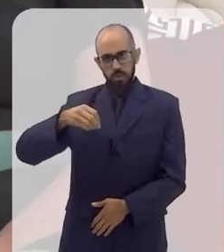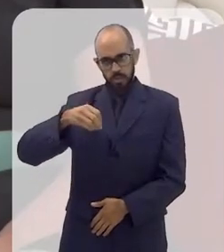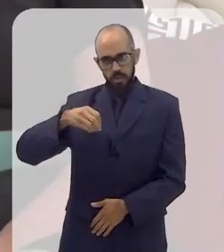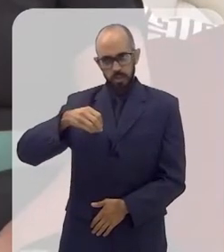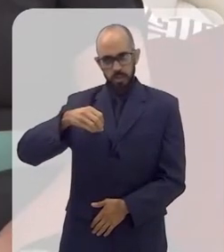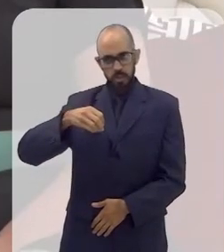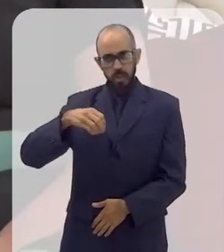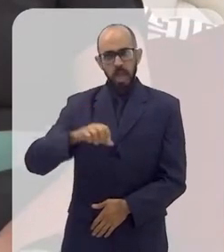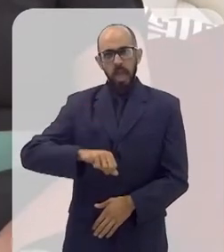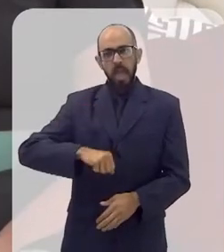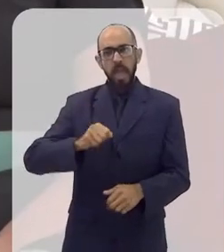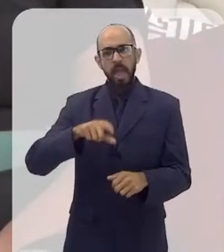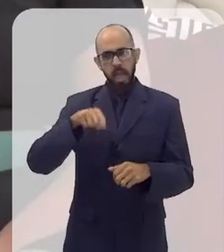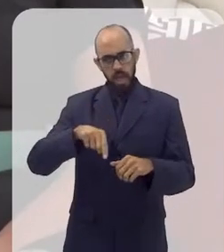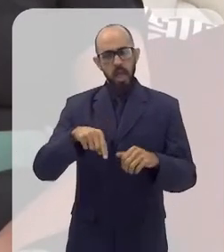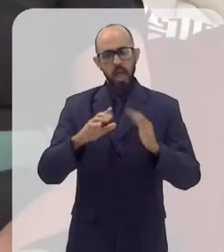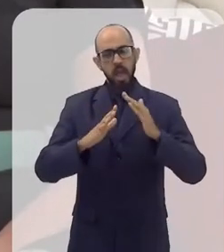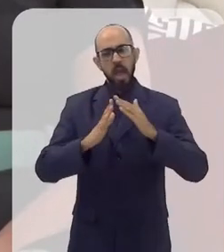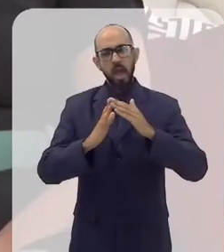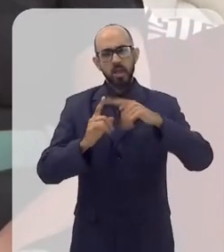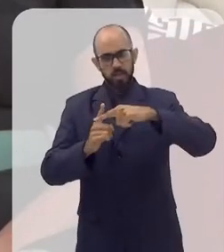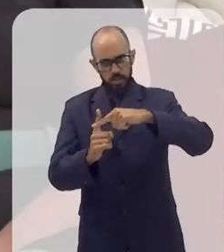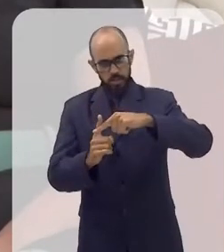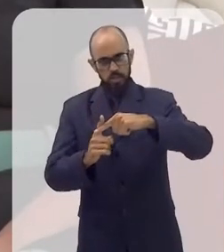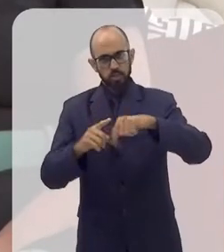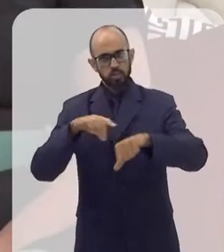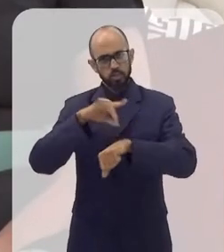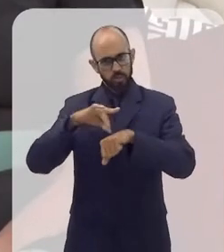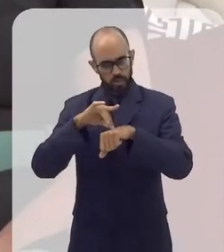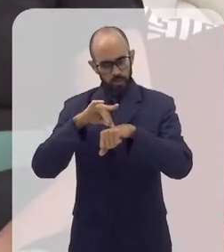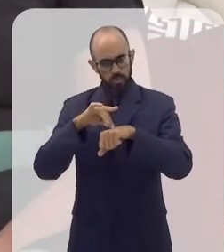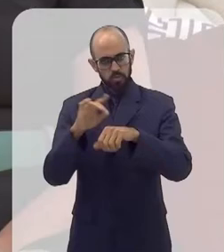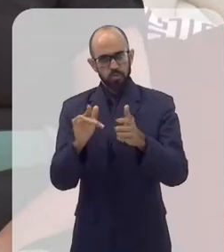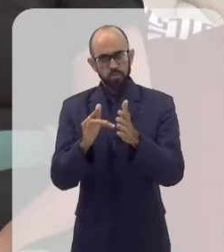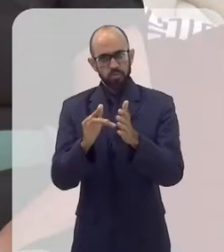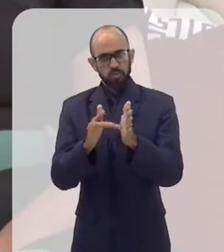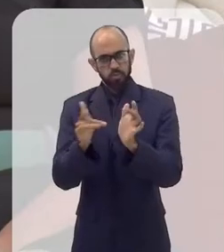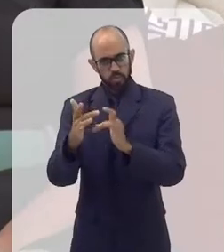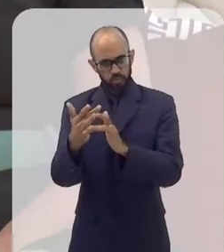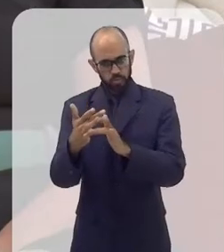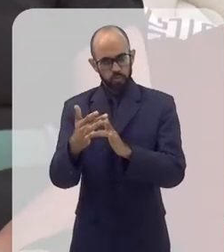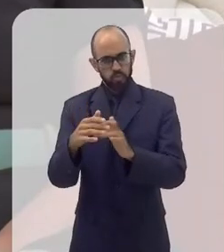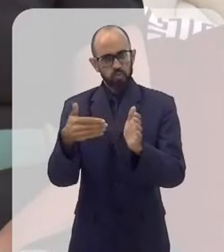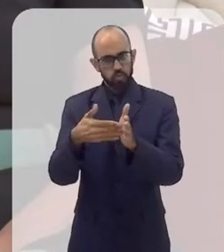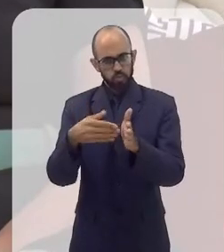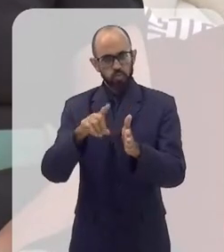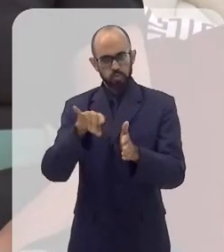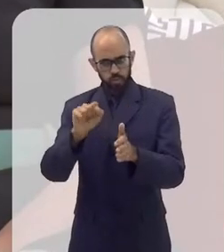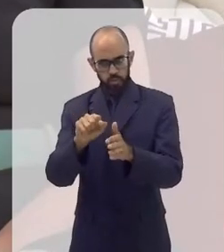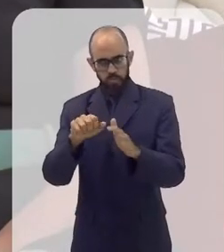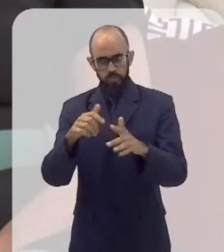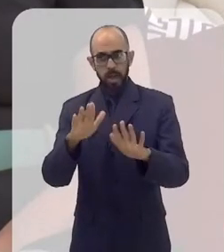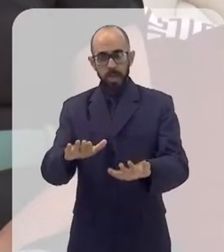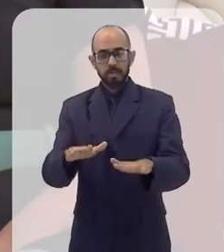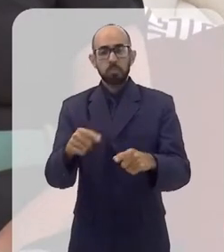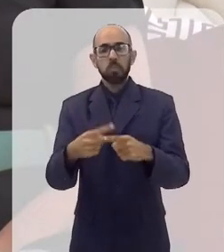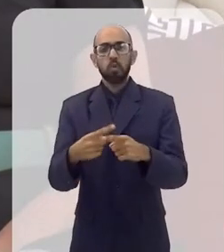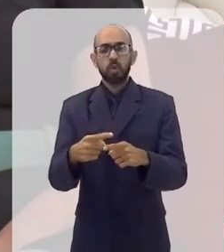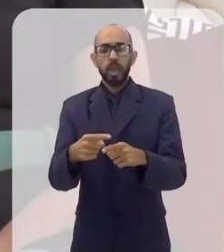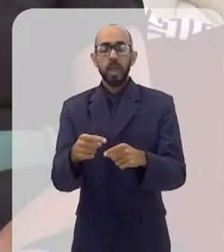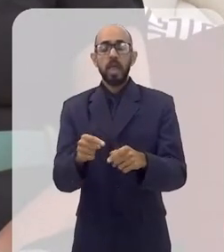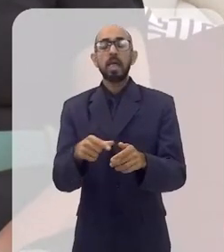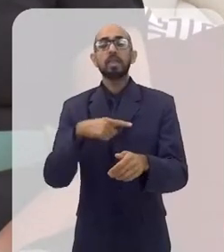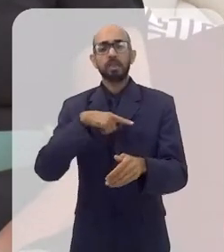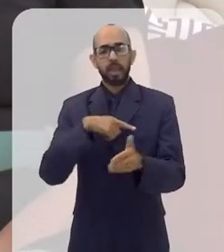chama a Igreja de Jesus Cristo dos Santos dos Últimos Dias. O fato é que, além da Bíblia, que conta a história de Jesus